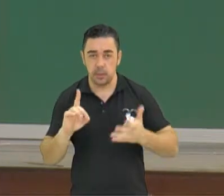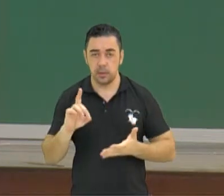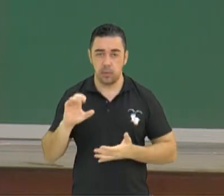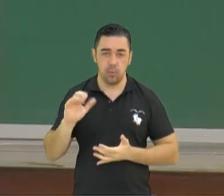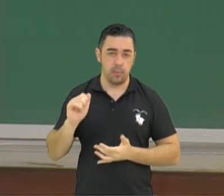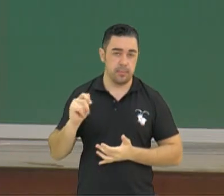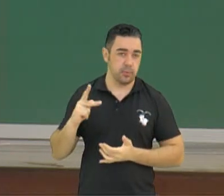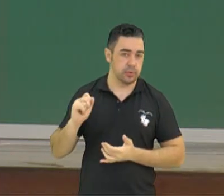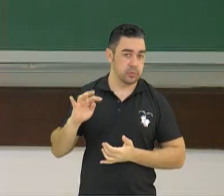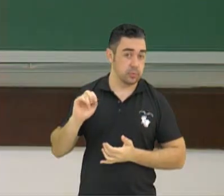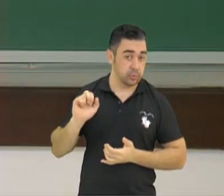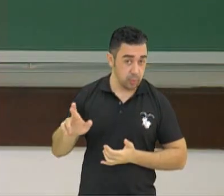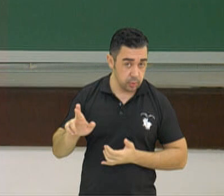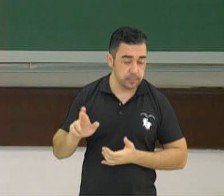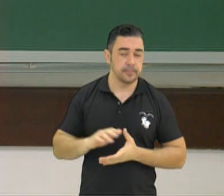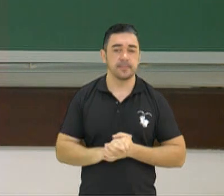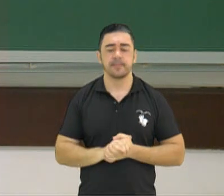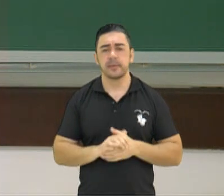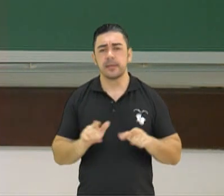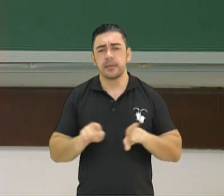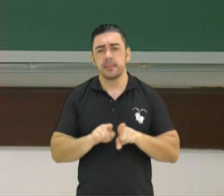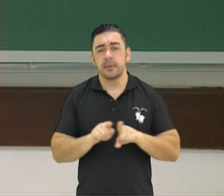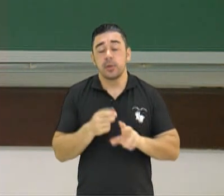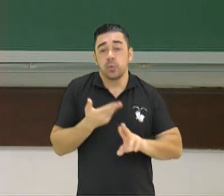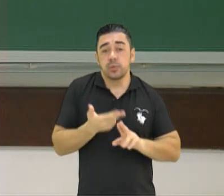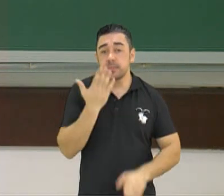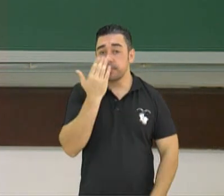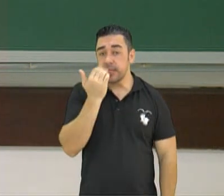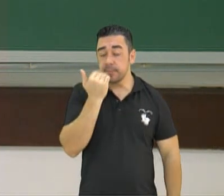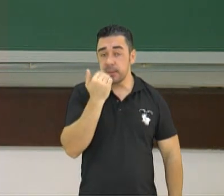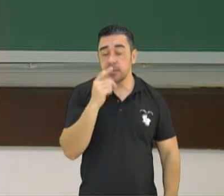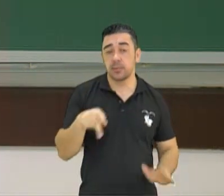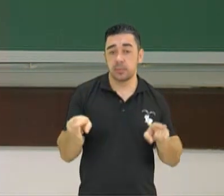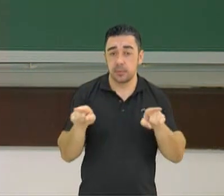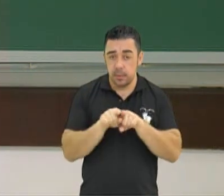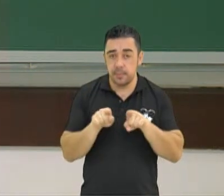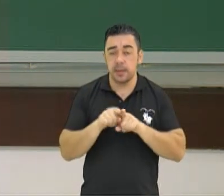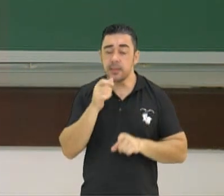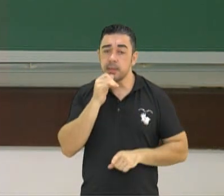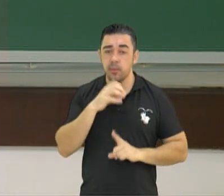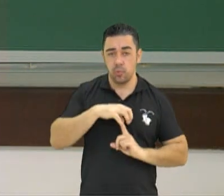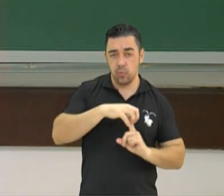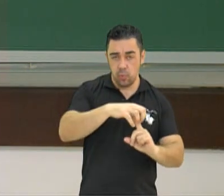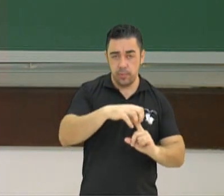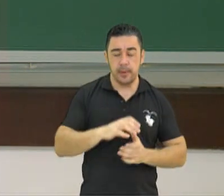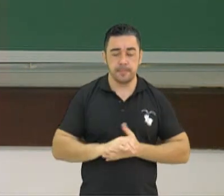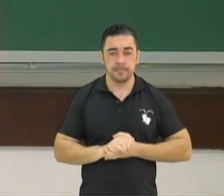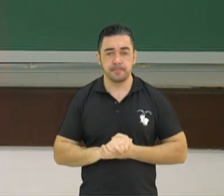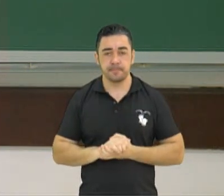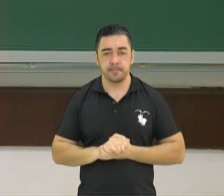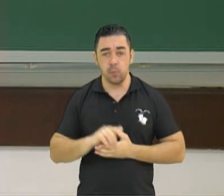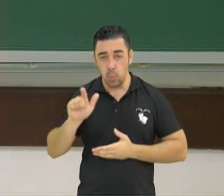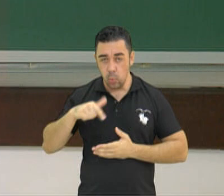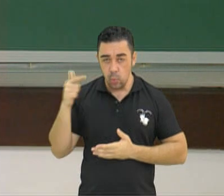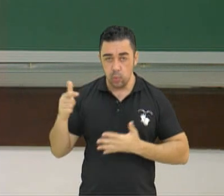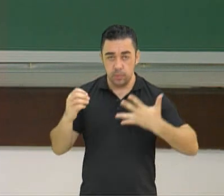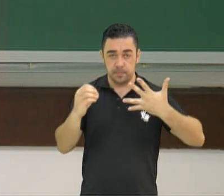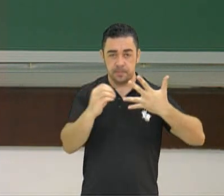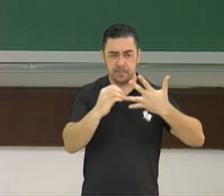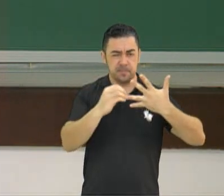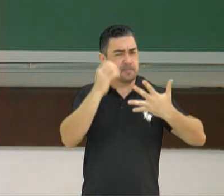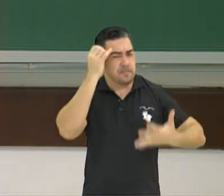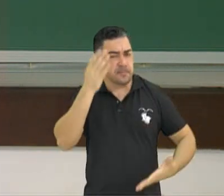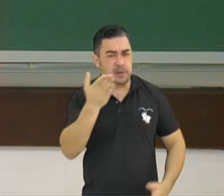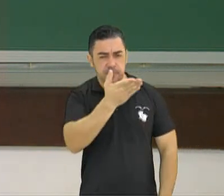nas cadeias e teias alimentares, e a gente usa eles na alimentação também, né? Os cogumelos. Mais um reino. Esse está fresquinho na